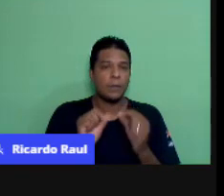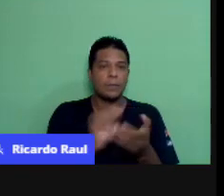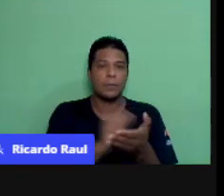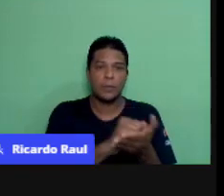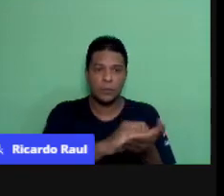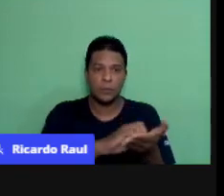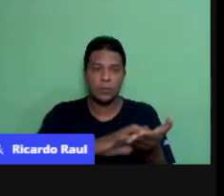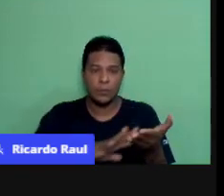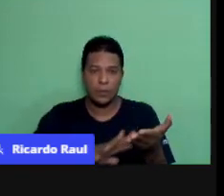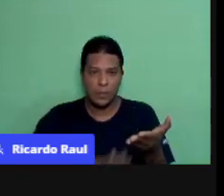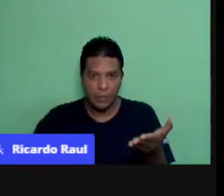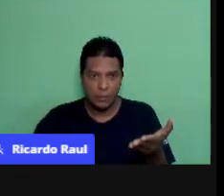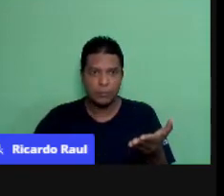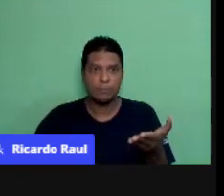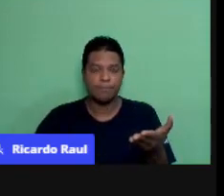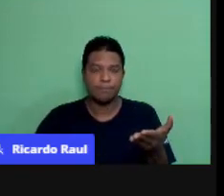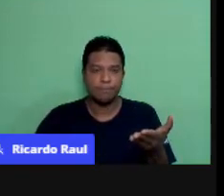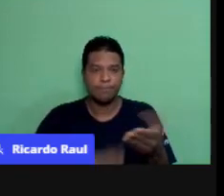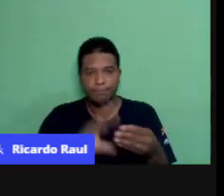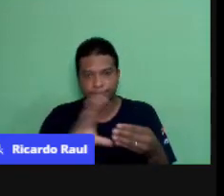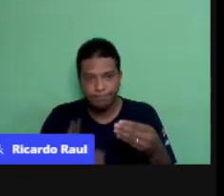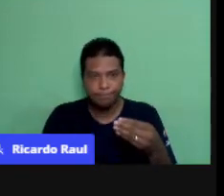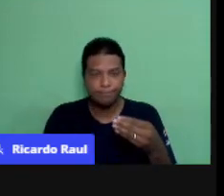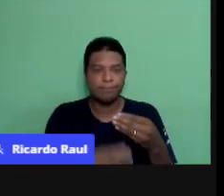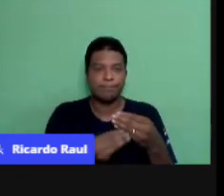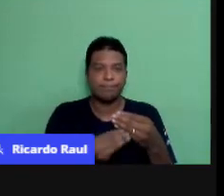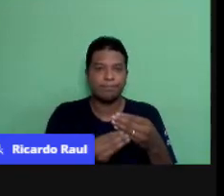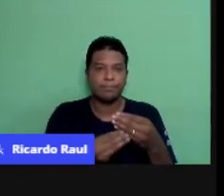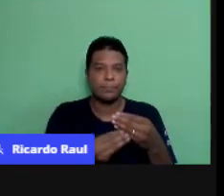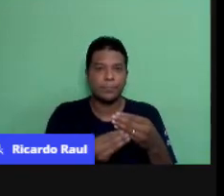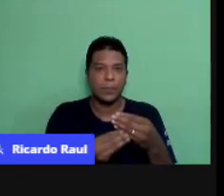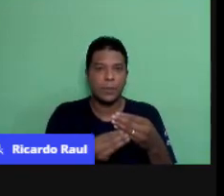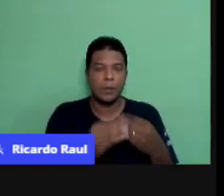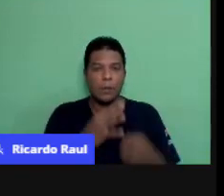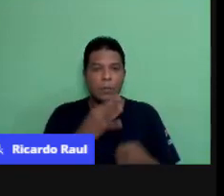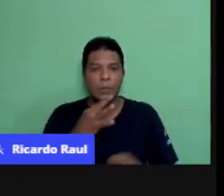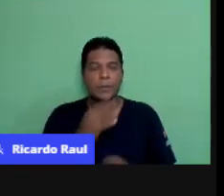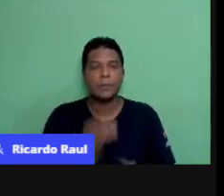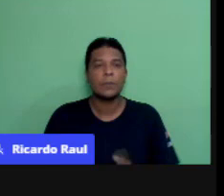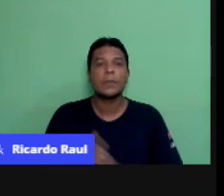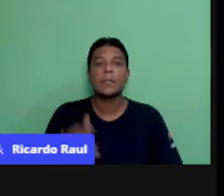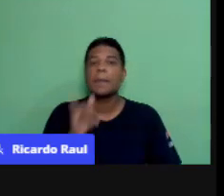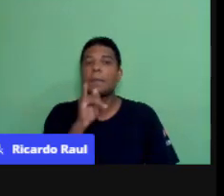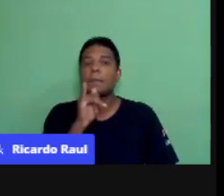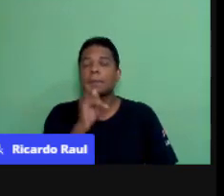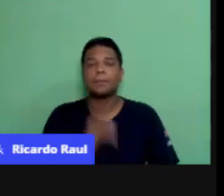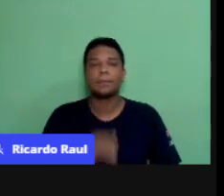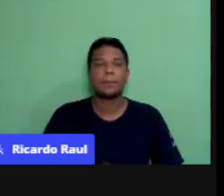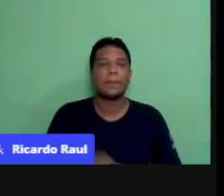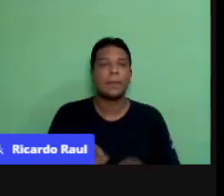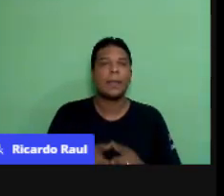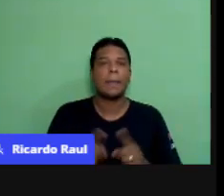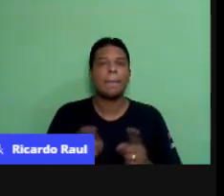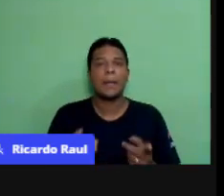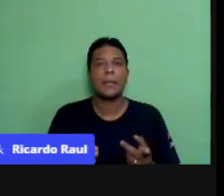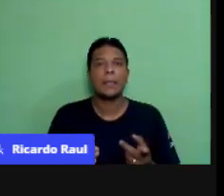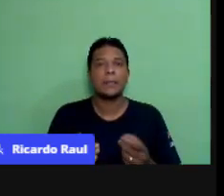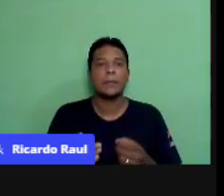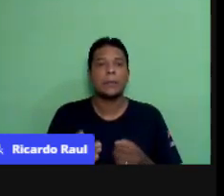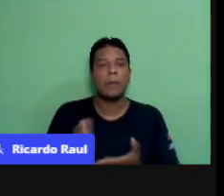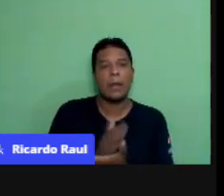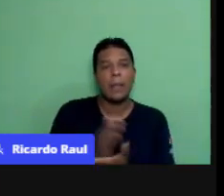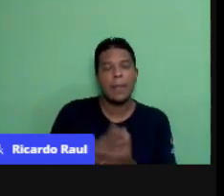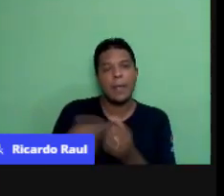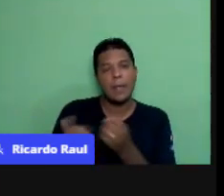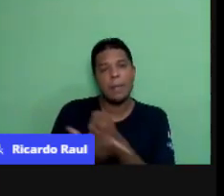de reforço para que ele chegue naquele conhecimento. Quer ver um exemplo? Ah, mas lá no caderno base estão